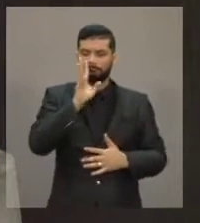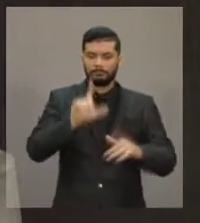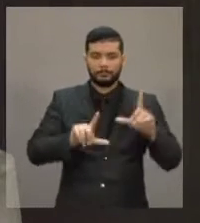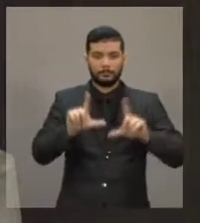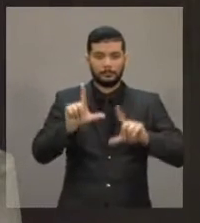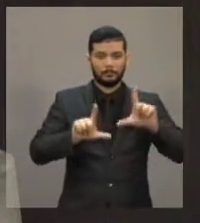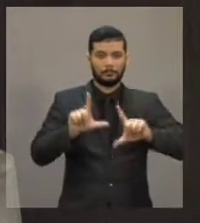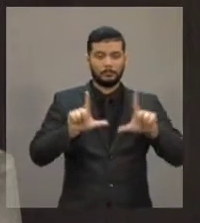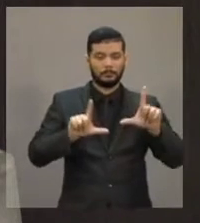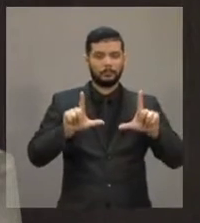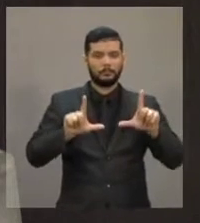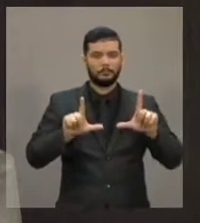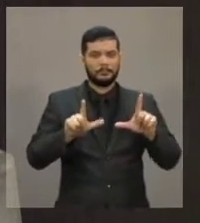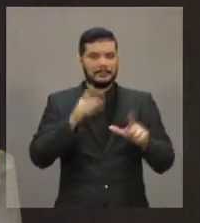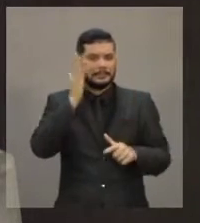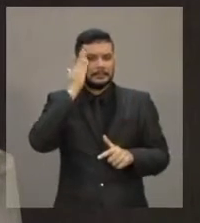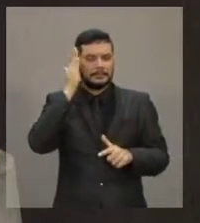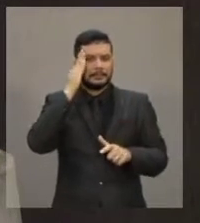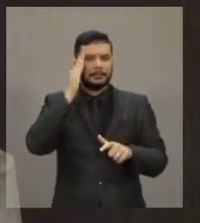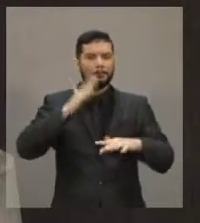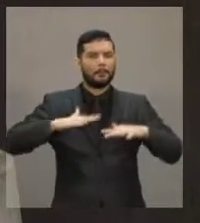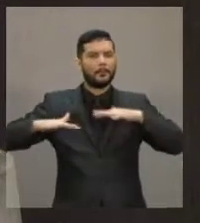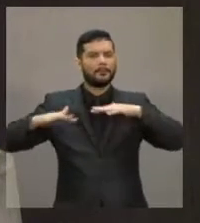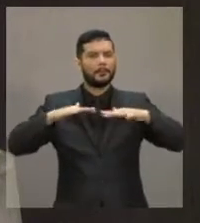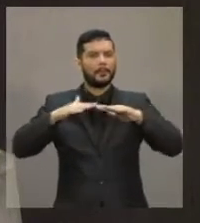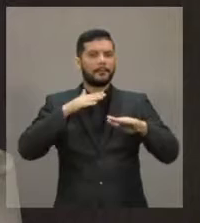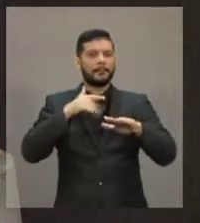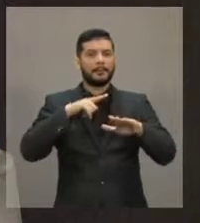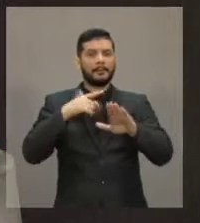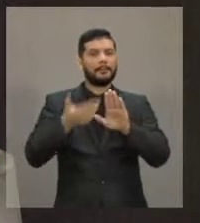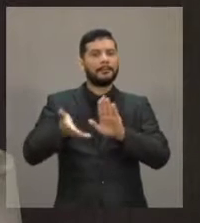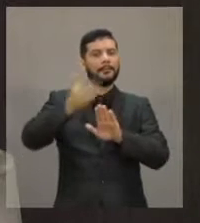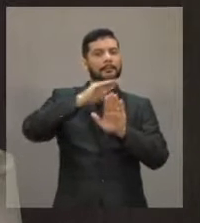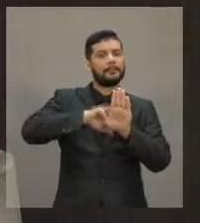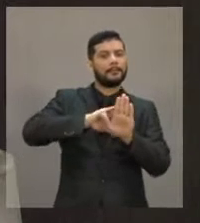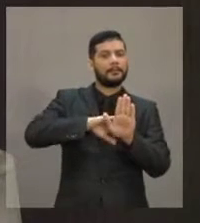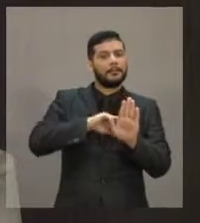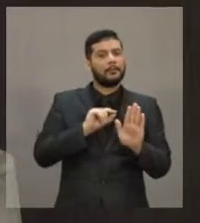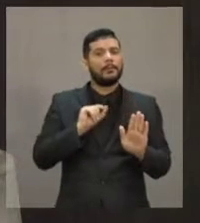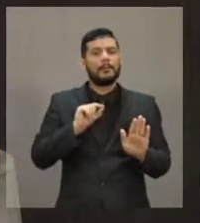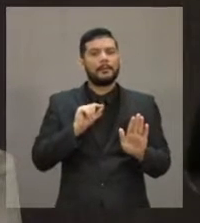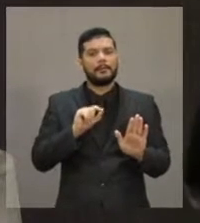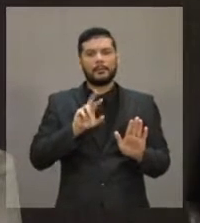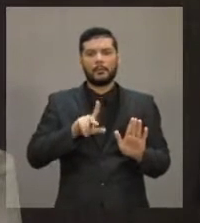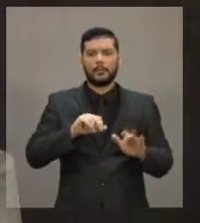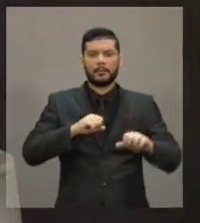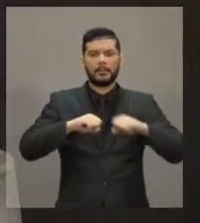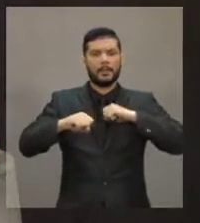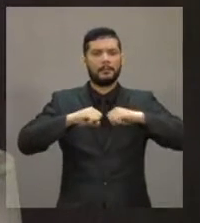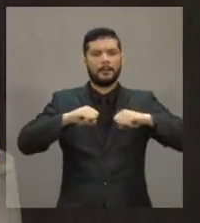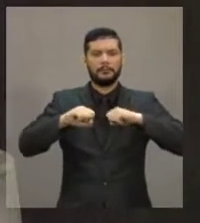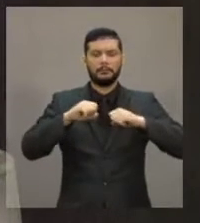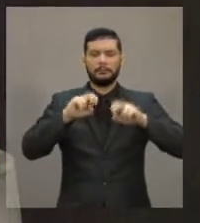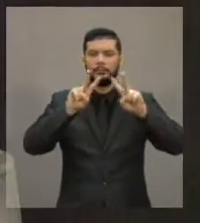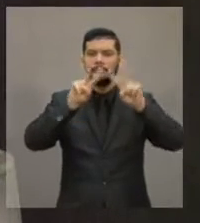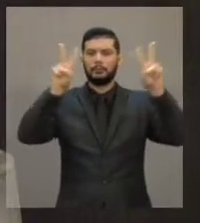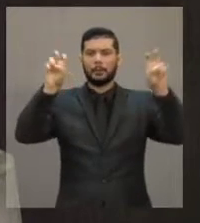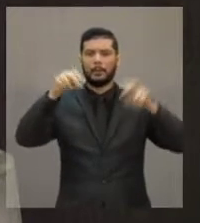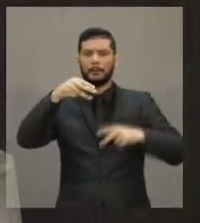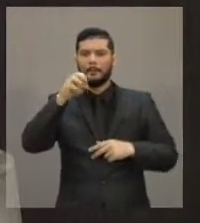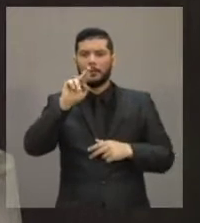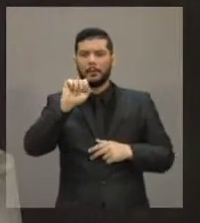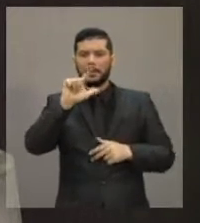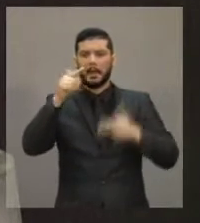movimento. Porque não é simplesmente, né, um debate de ordem moral ou